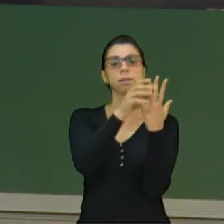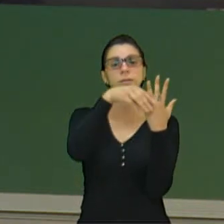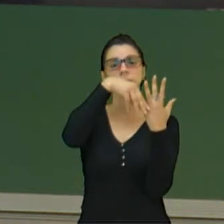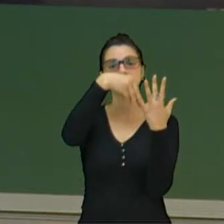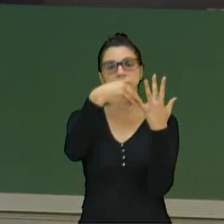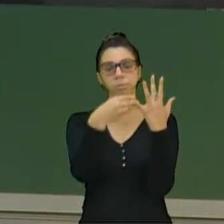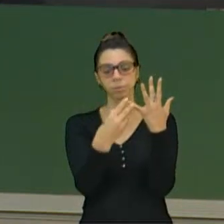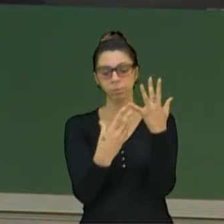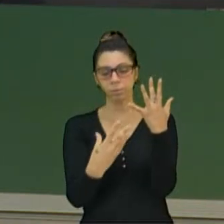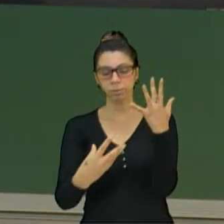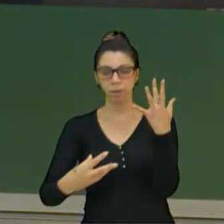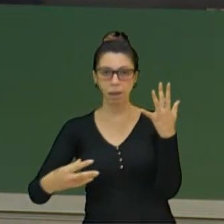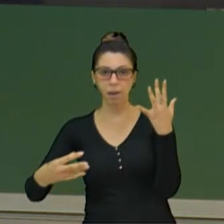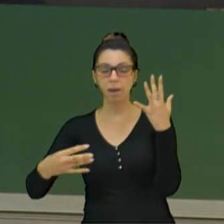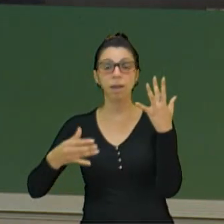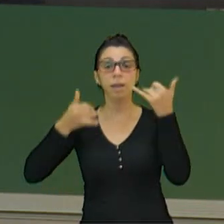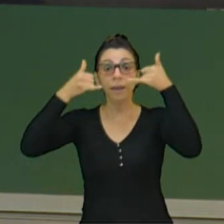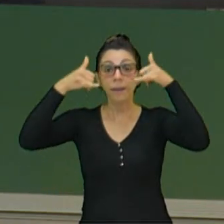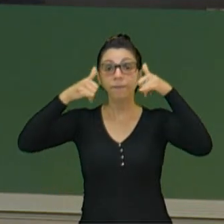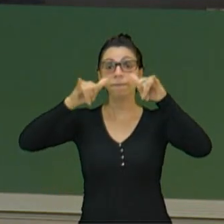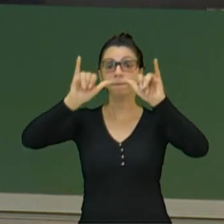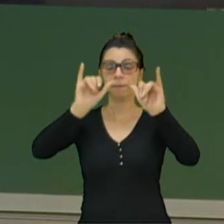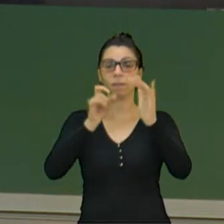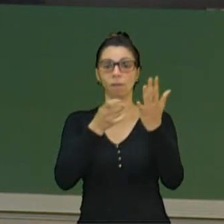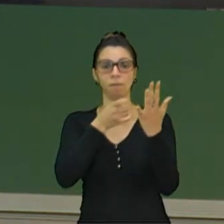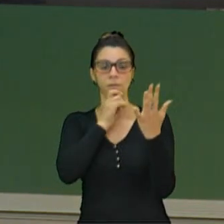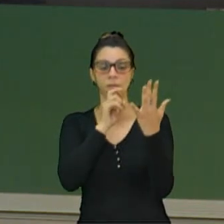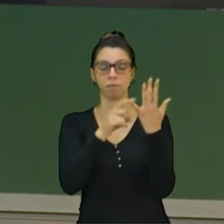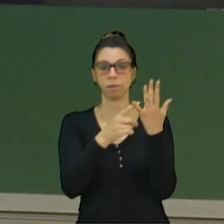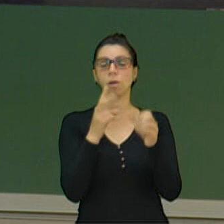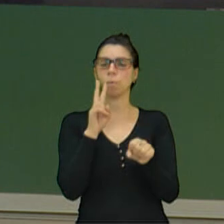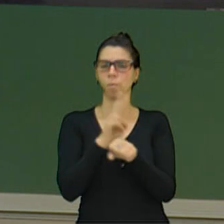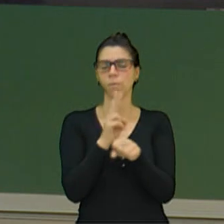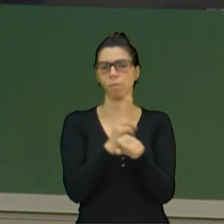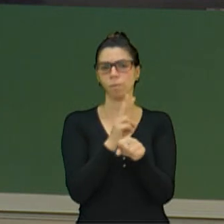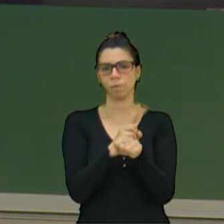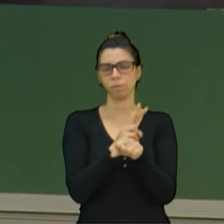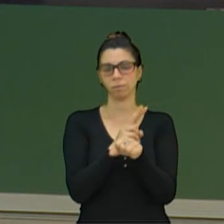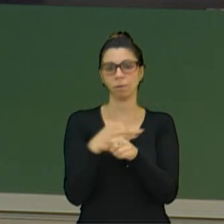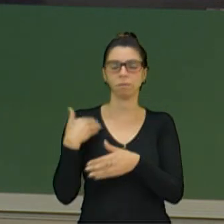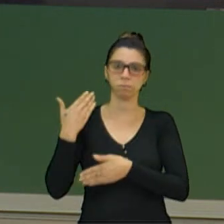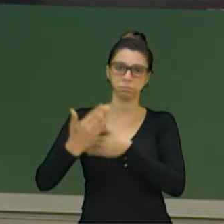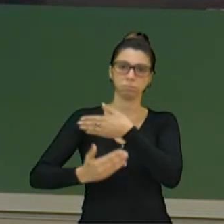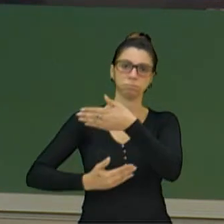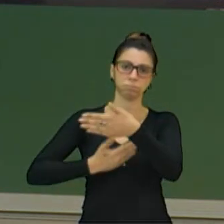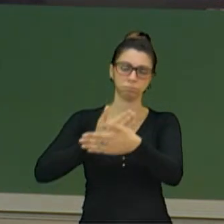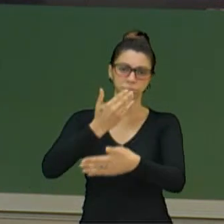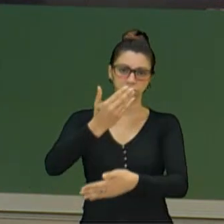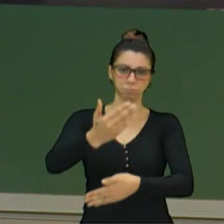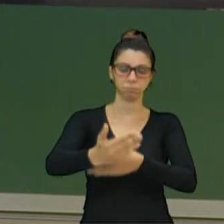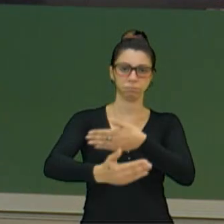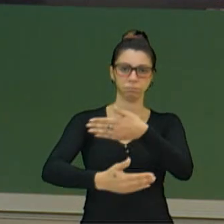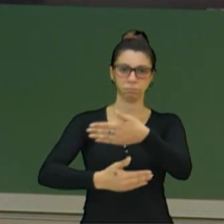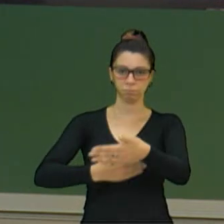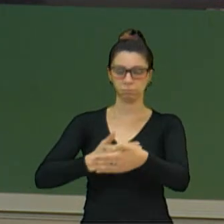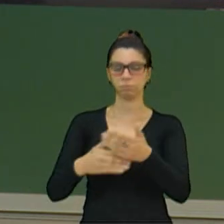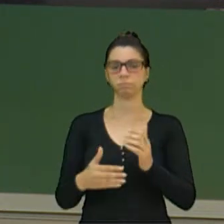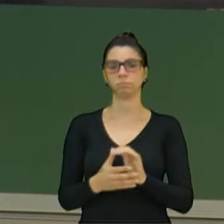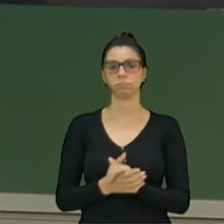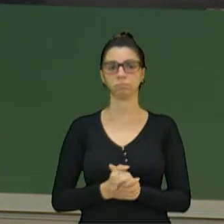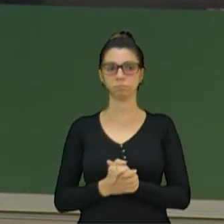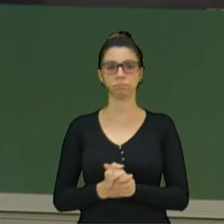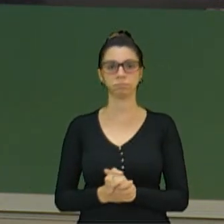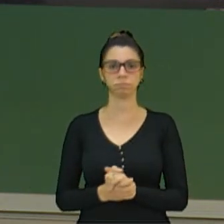evitar que as folhas congelem, para proteger a planta. É uma característica evolutiva que ela foi desenvolvendo ao longo da evolução